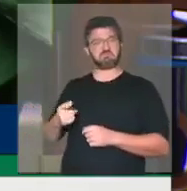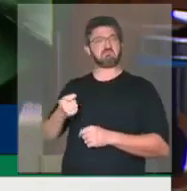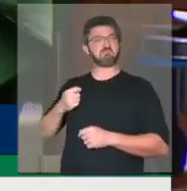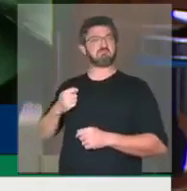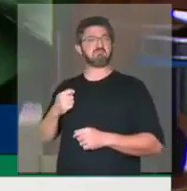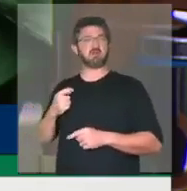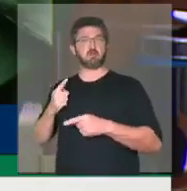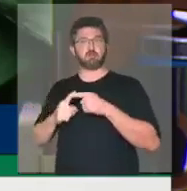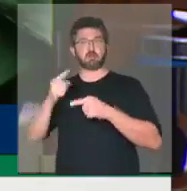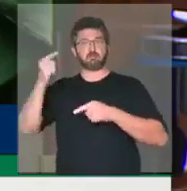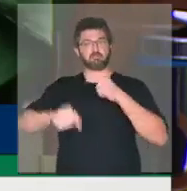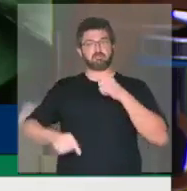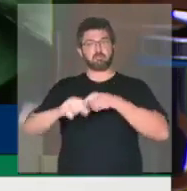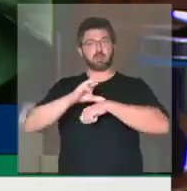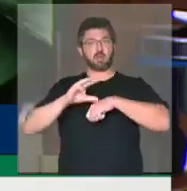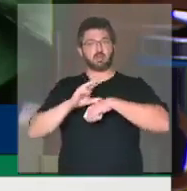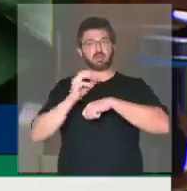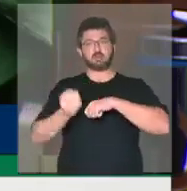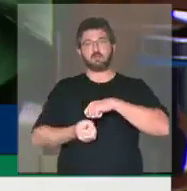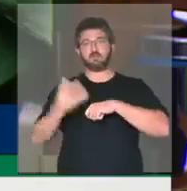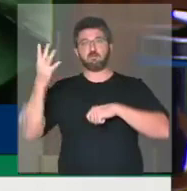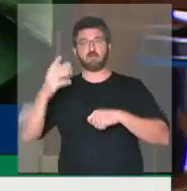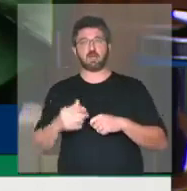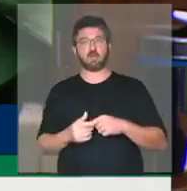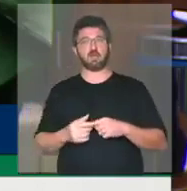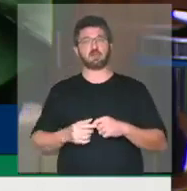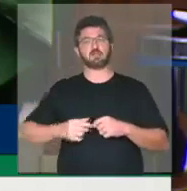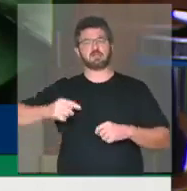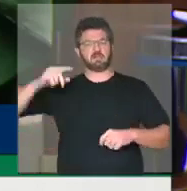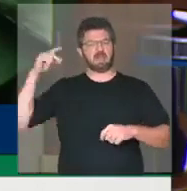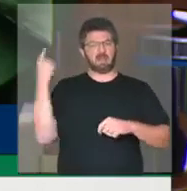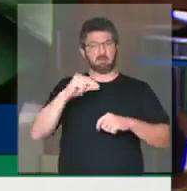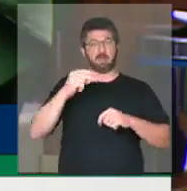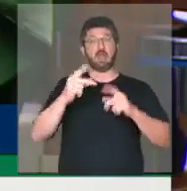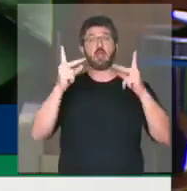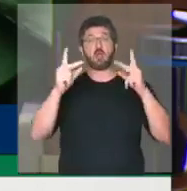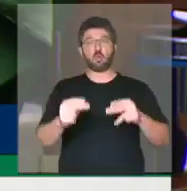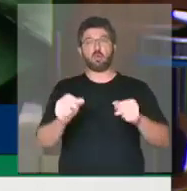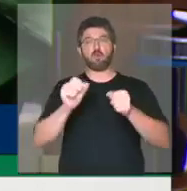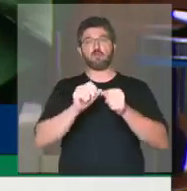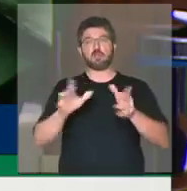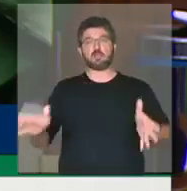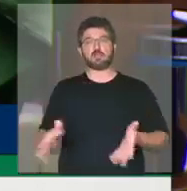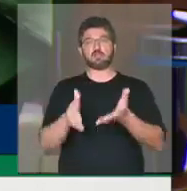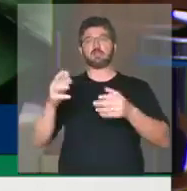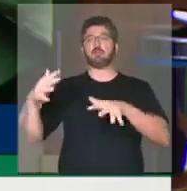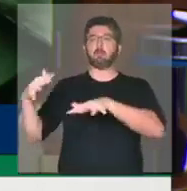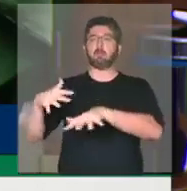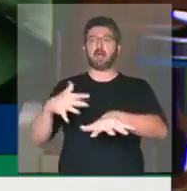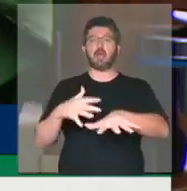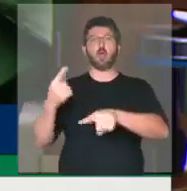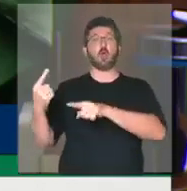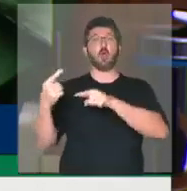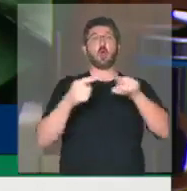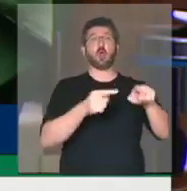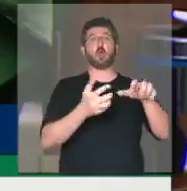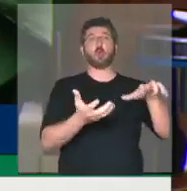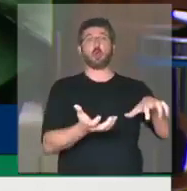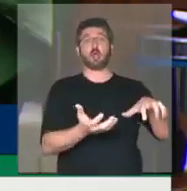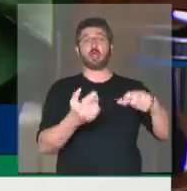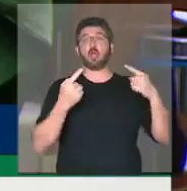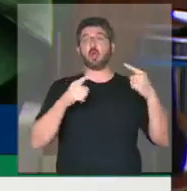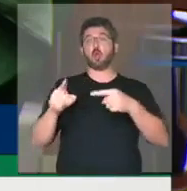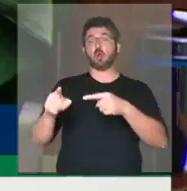quando viola a Constituição e a agride como agrediu ao estimular passeatas que se opõem contra o